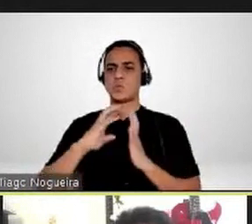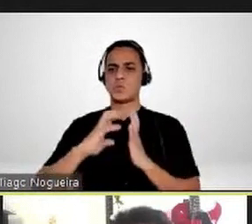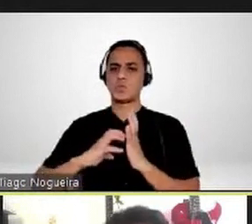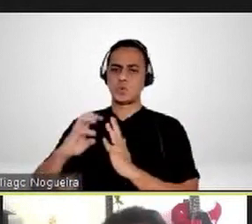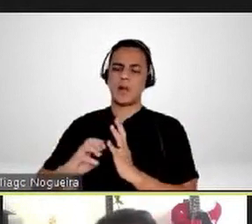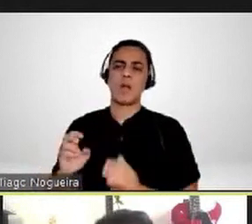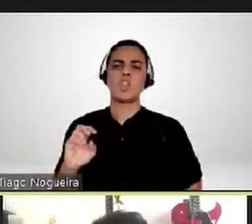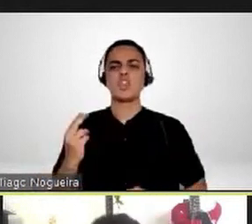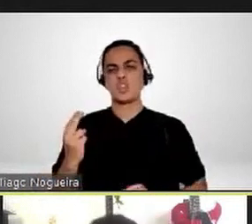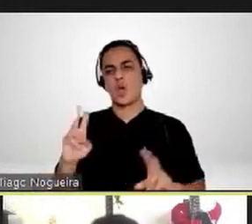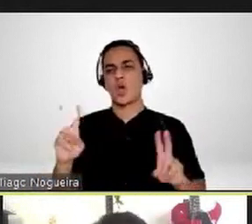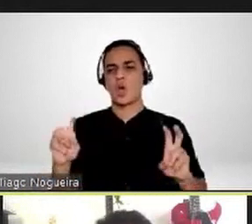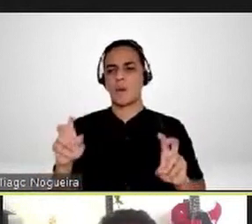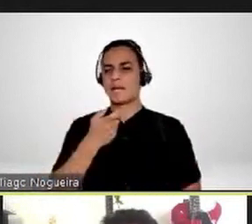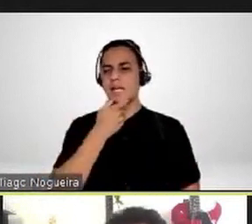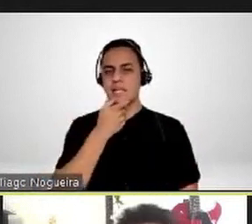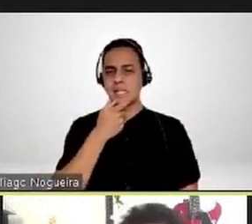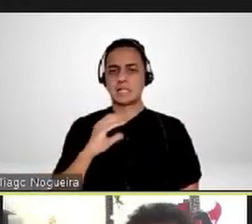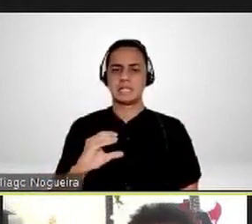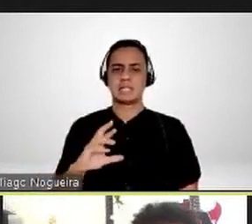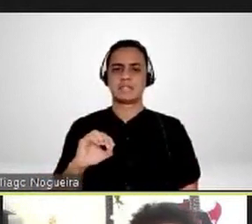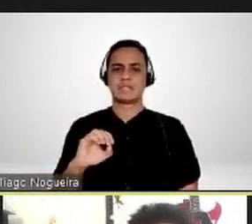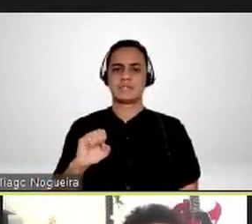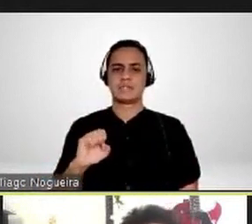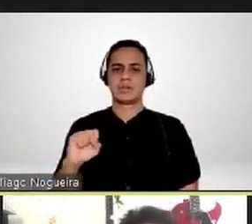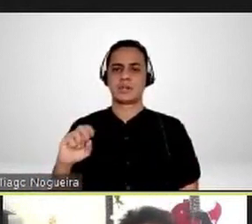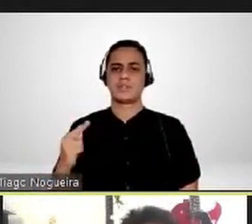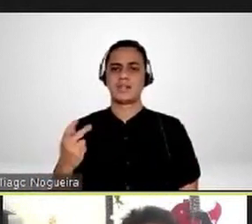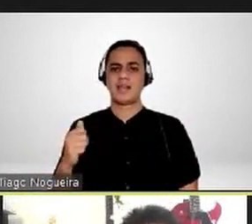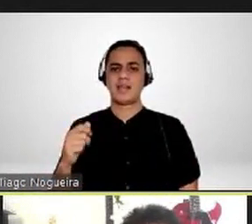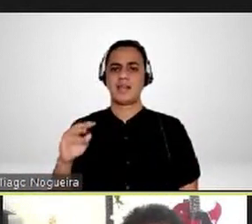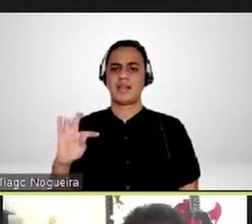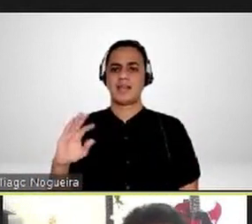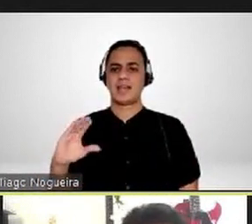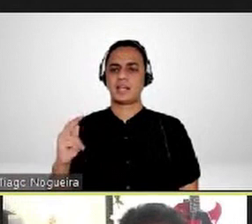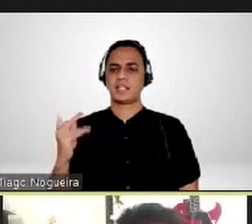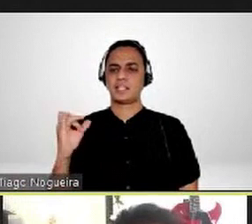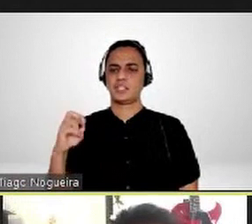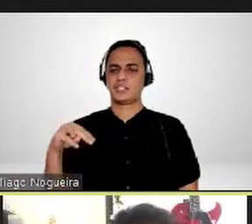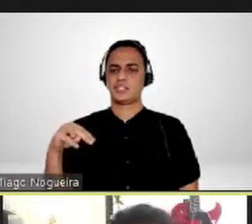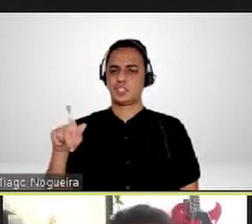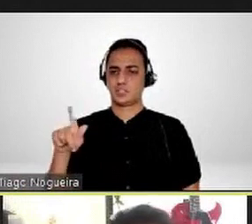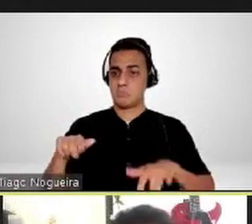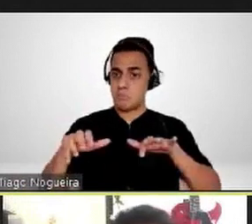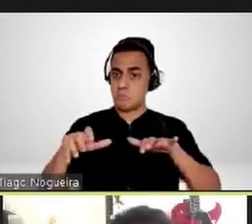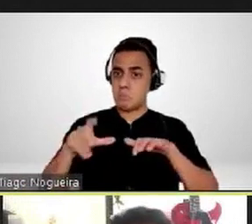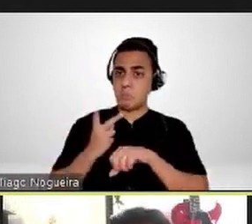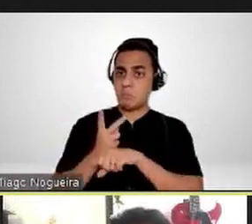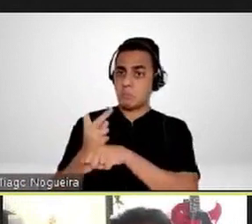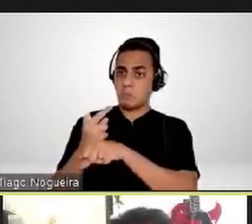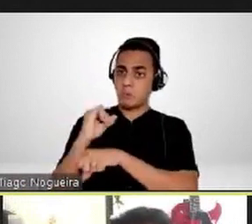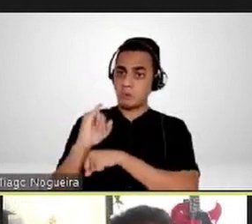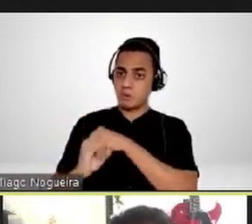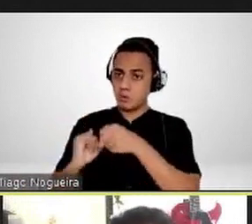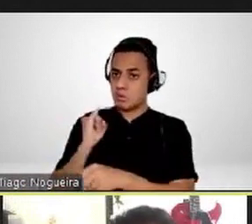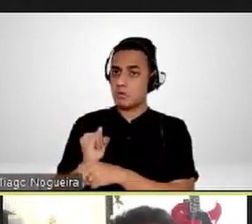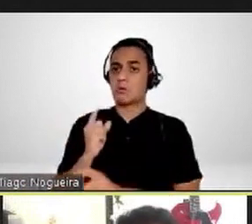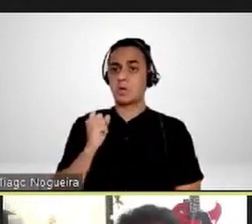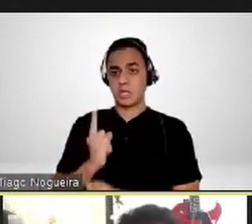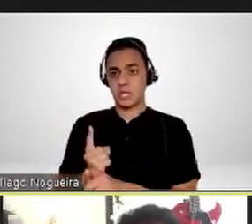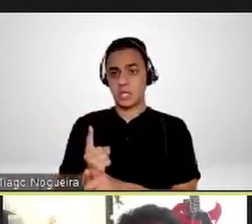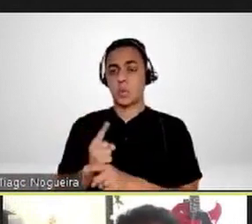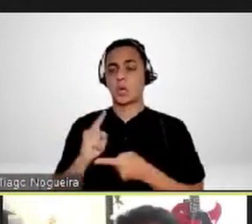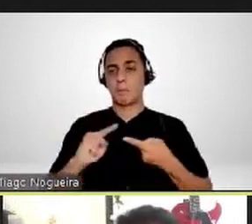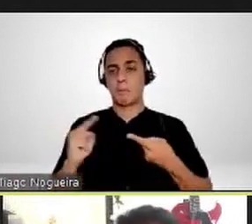eles chamam em inglês. Colocarem cross-hatching na internet, vocês vão achar um monte de coisa legal. Por que eu acho legal isso? Porque no